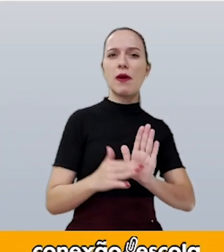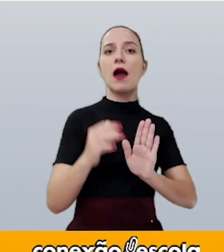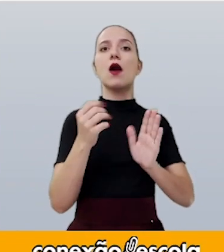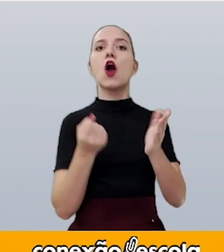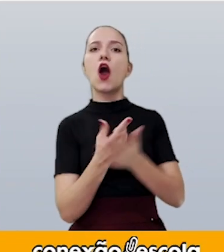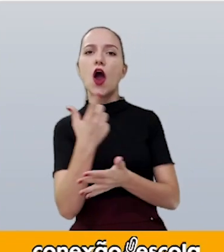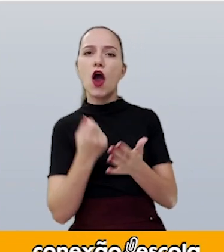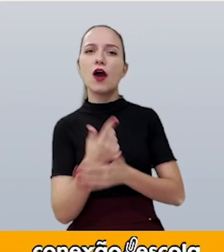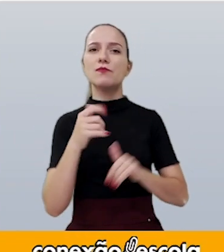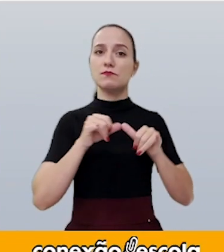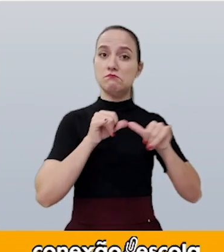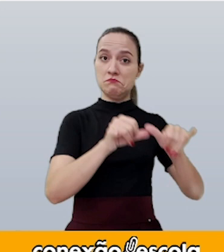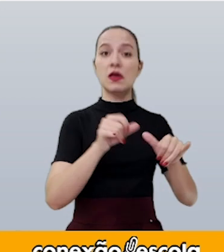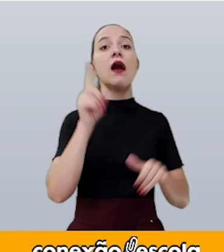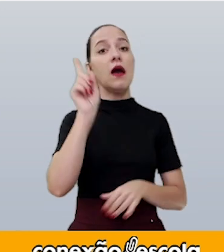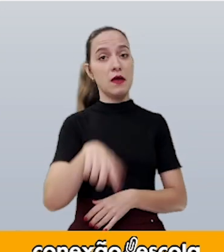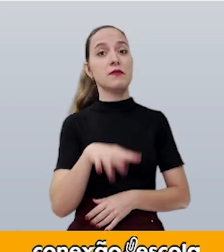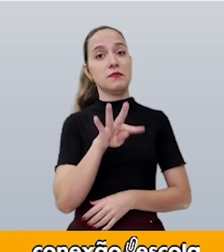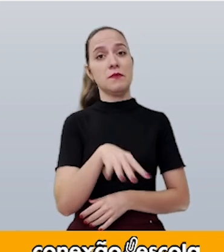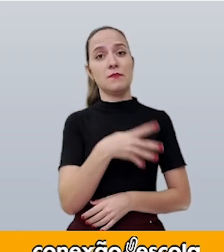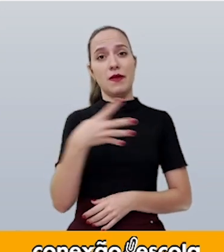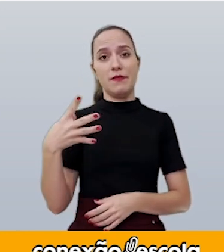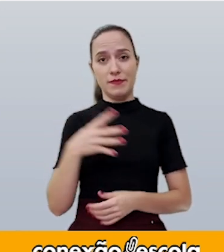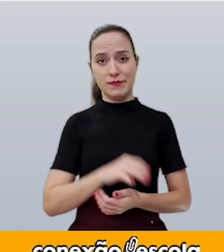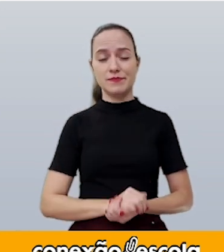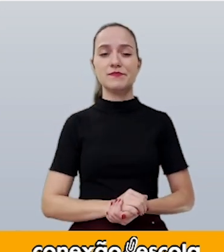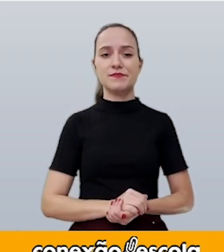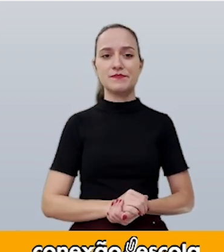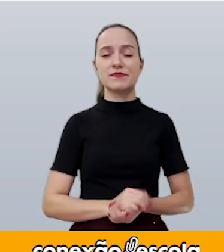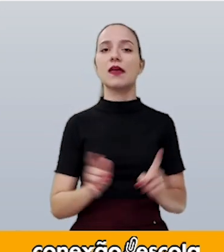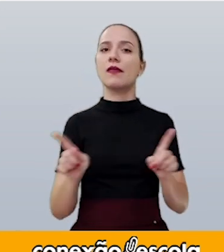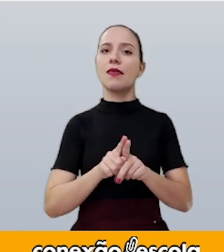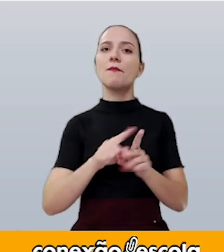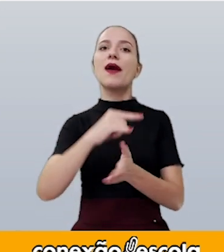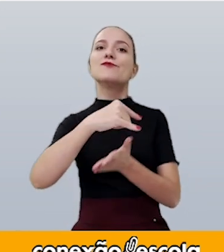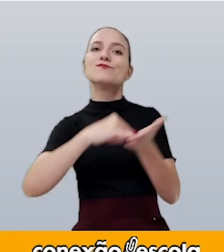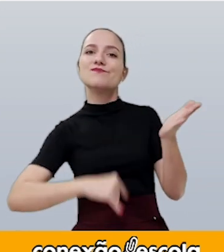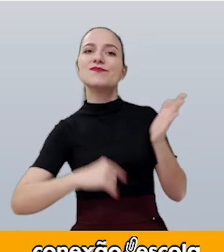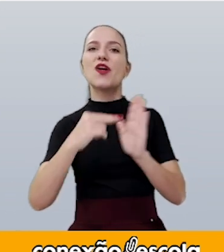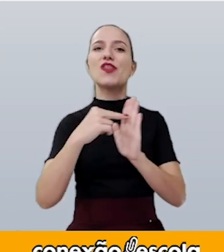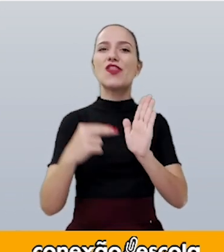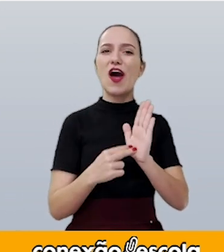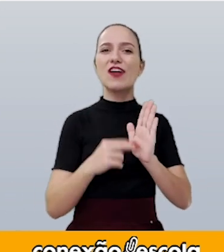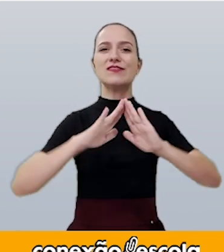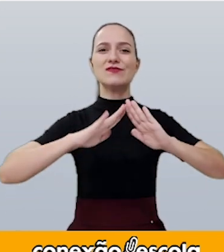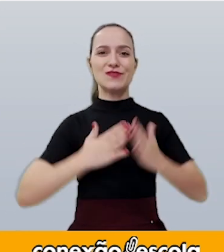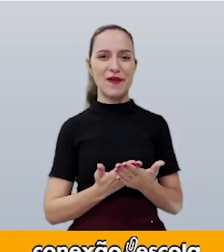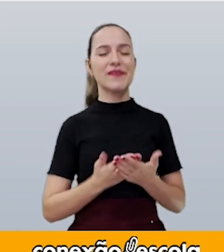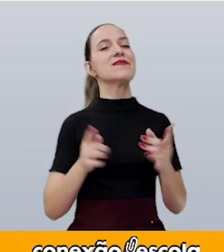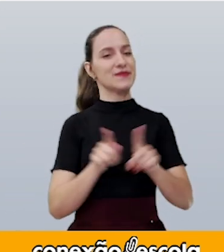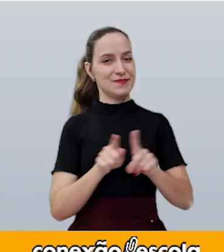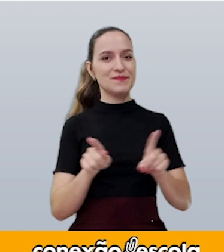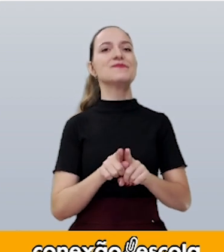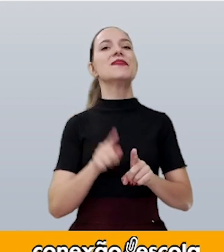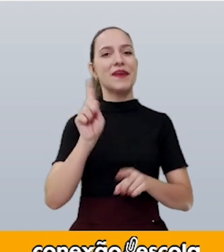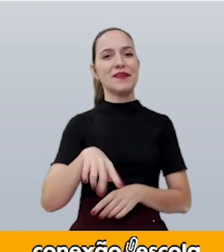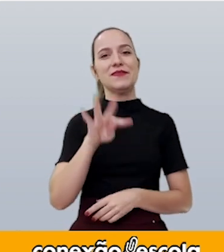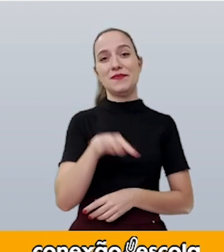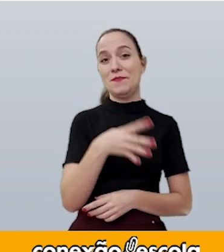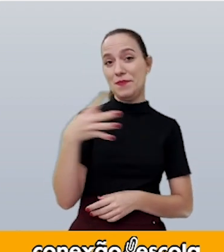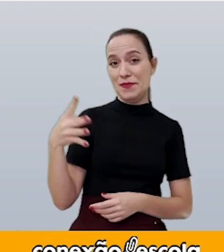supermercado pode ser uma tabela. O boletim escolar também pode ser uma